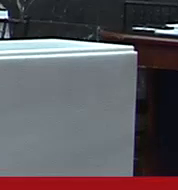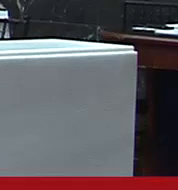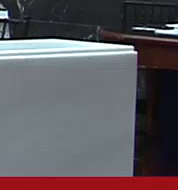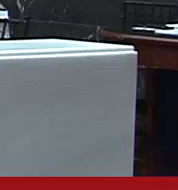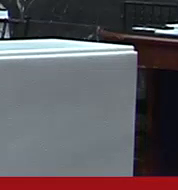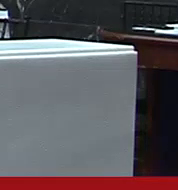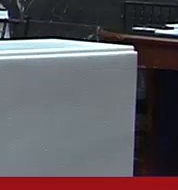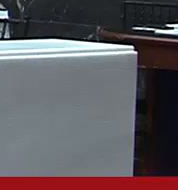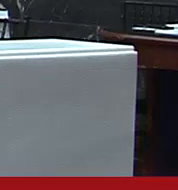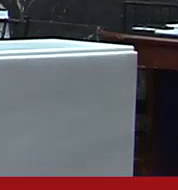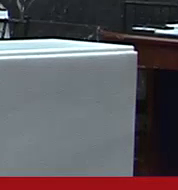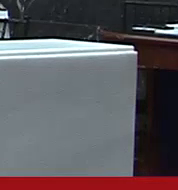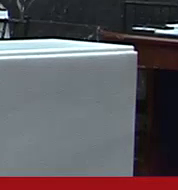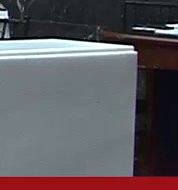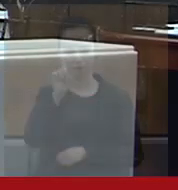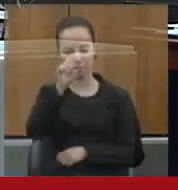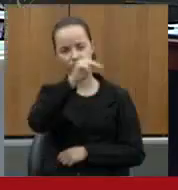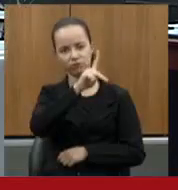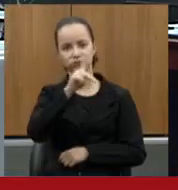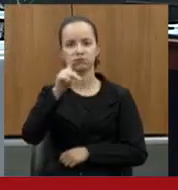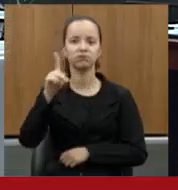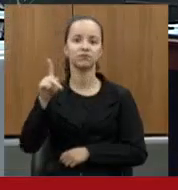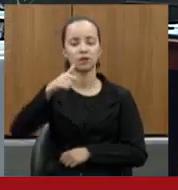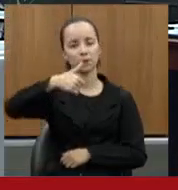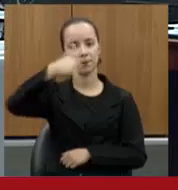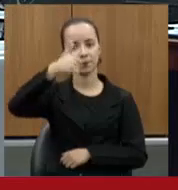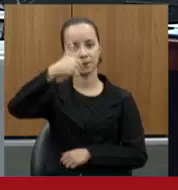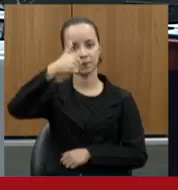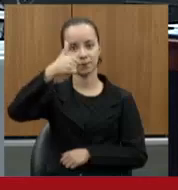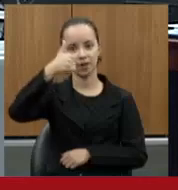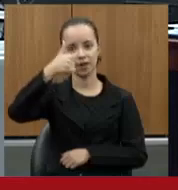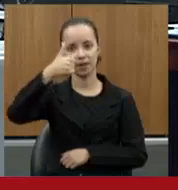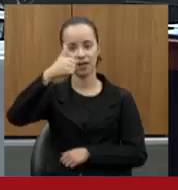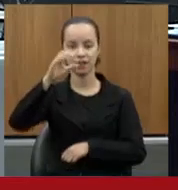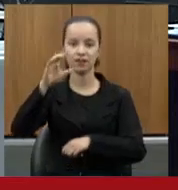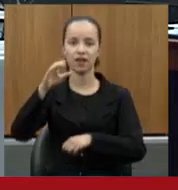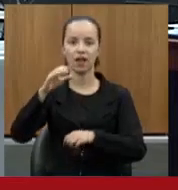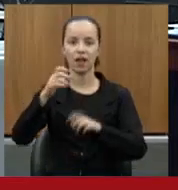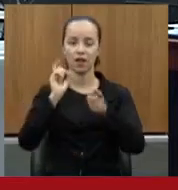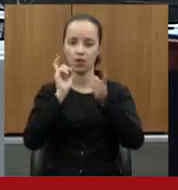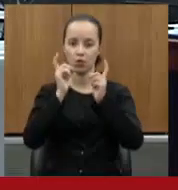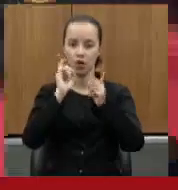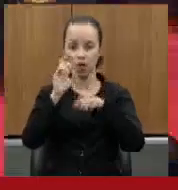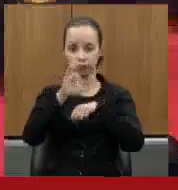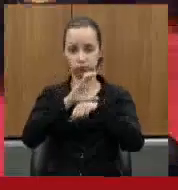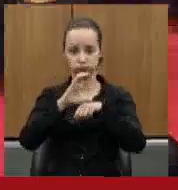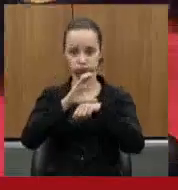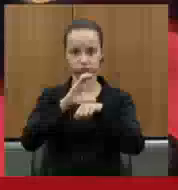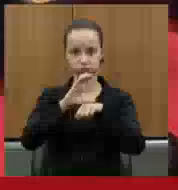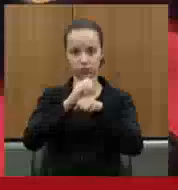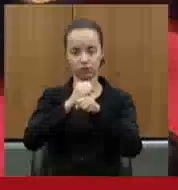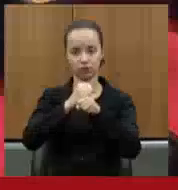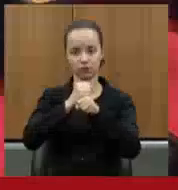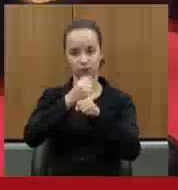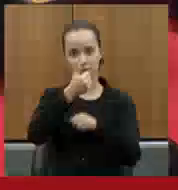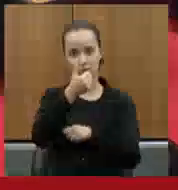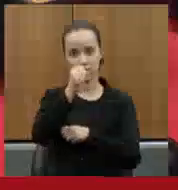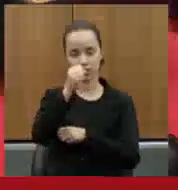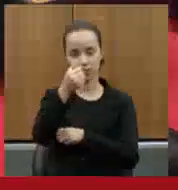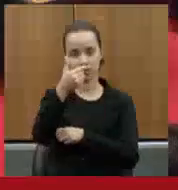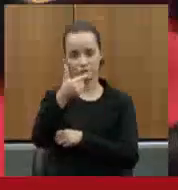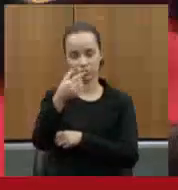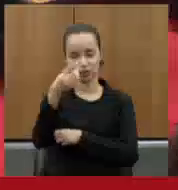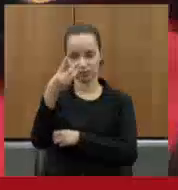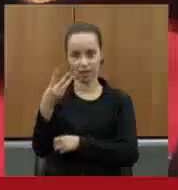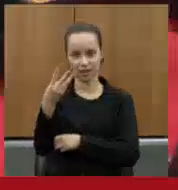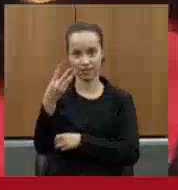Bonifácio de Andrada e Silva, presidente da primeira Assembleia Constituinte em 1823 e patrono da independência do